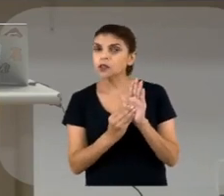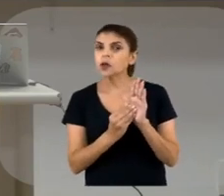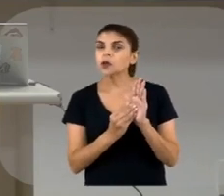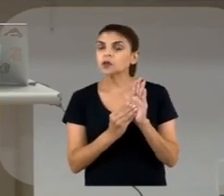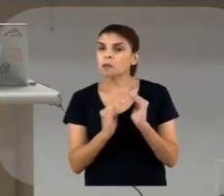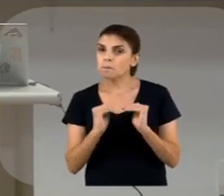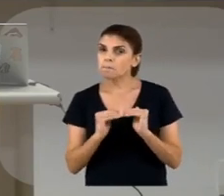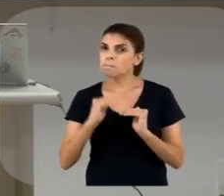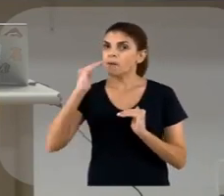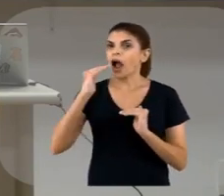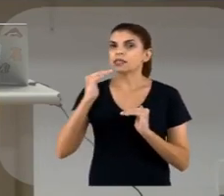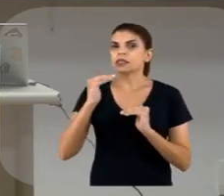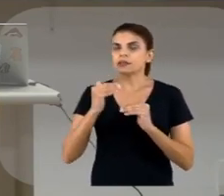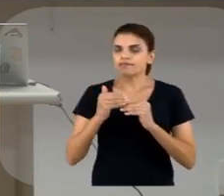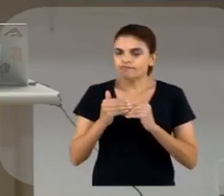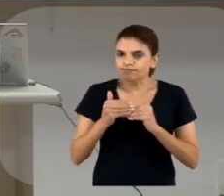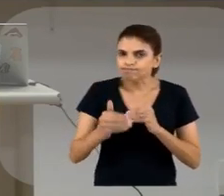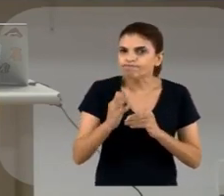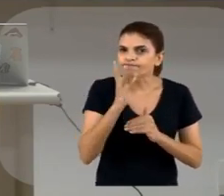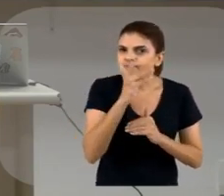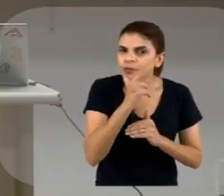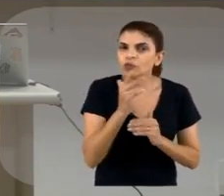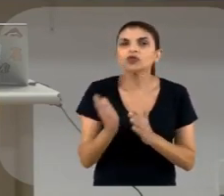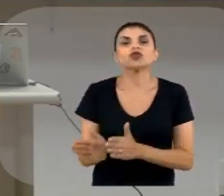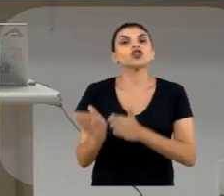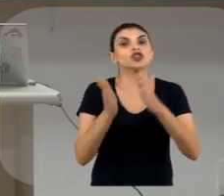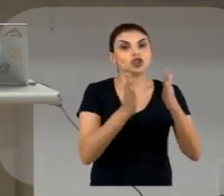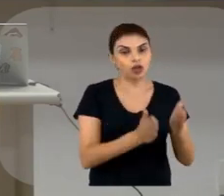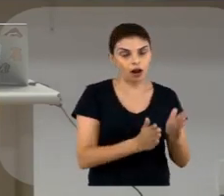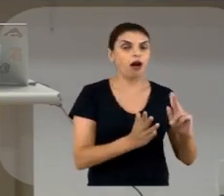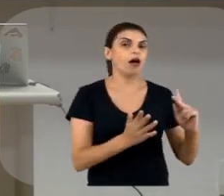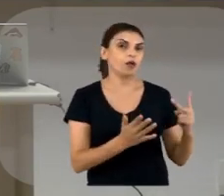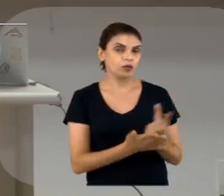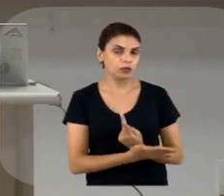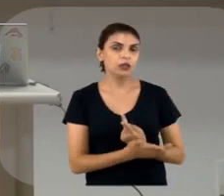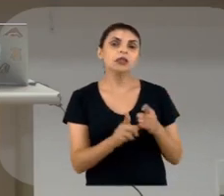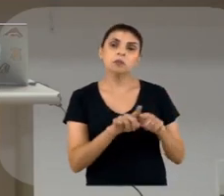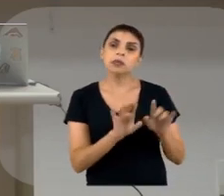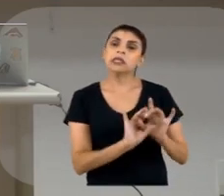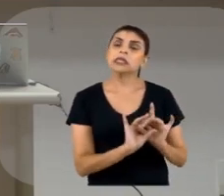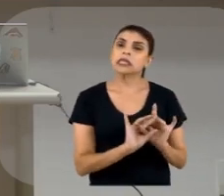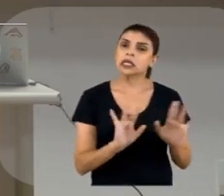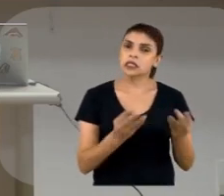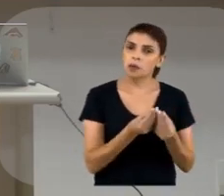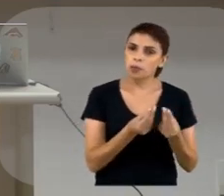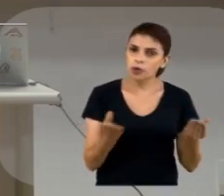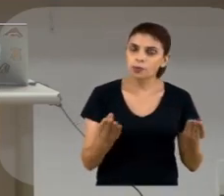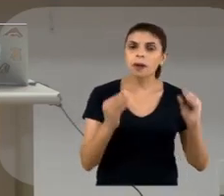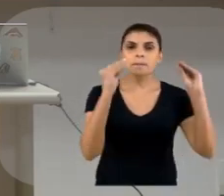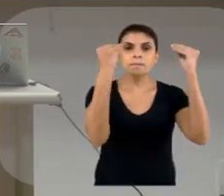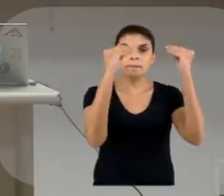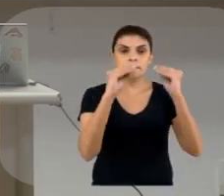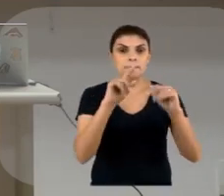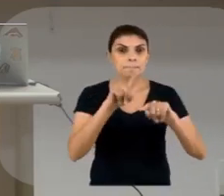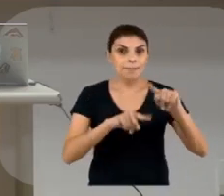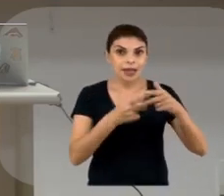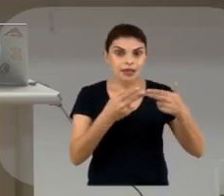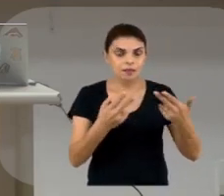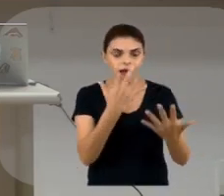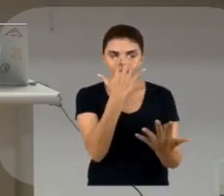reflexivo, que a gente já passou por isso, a disponibilização, né, de um